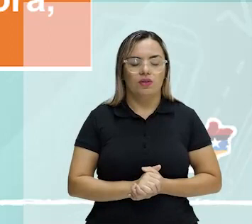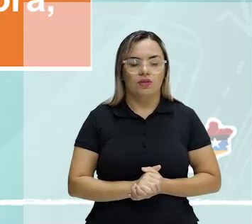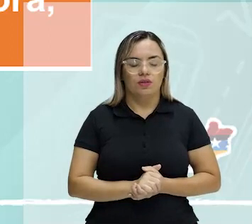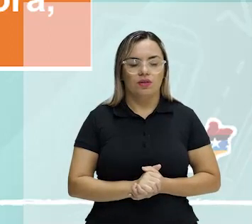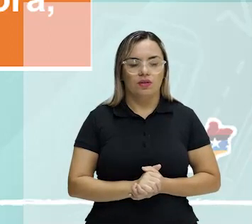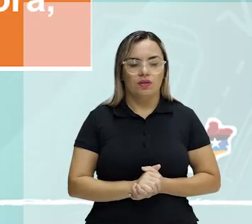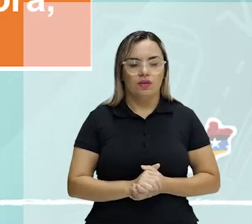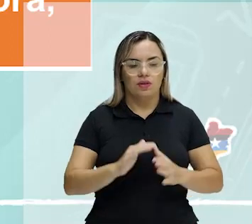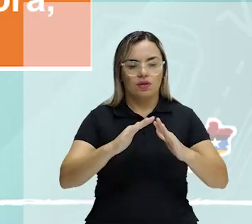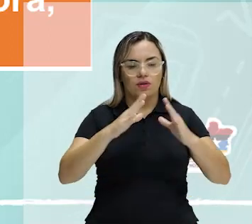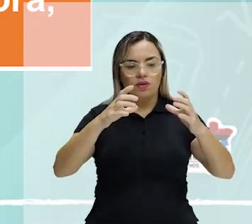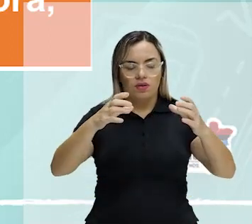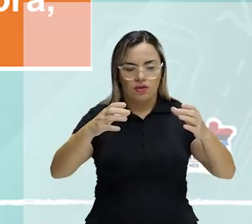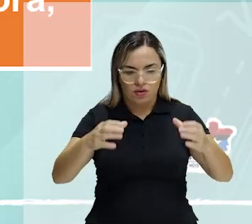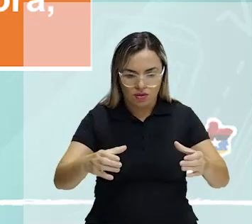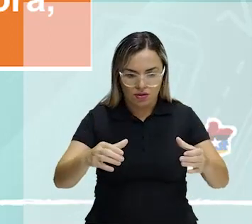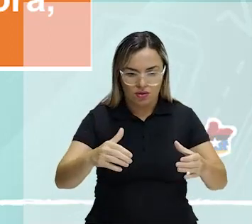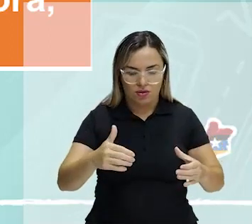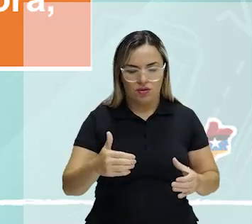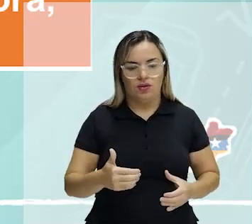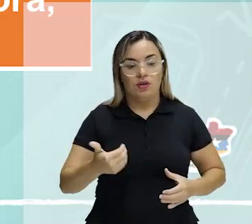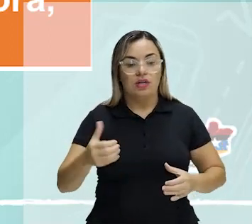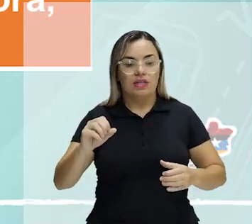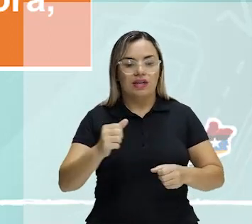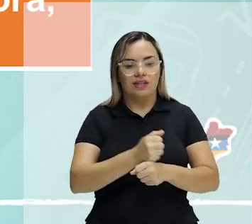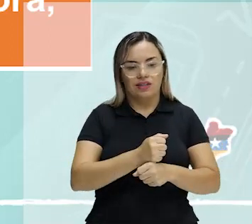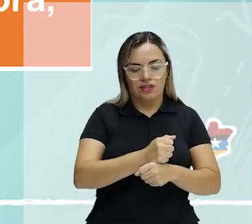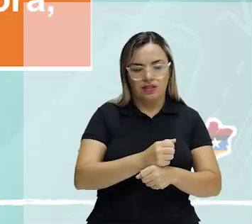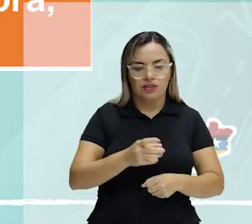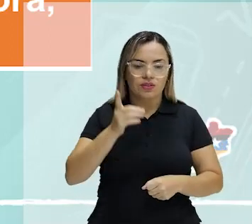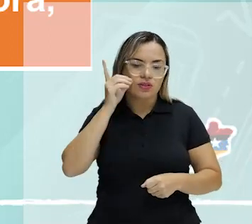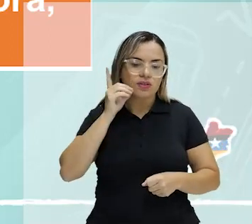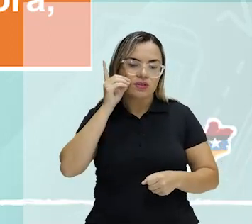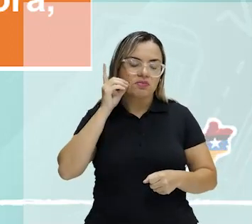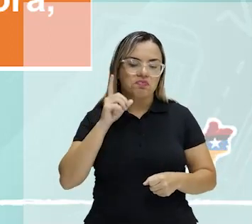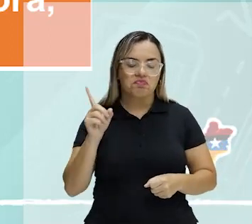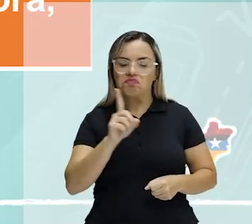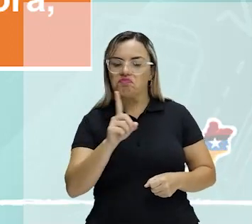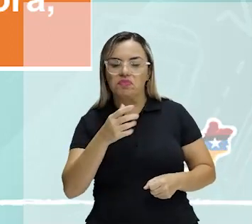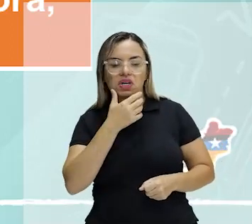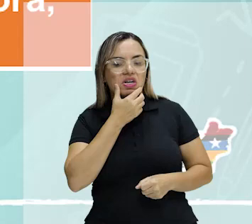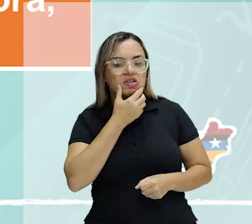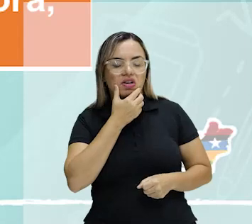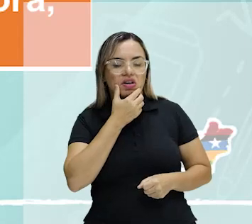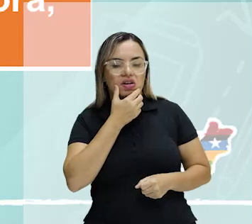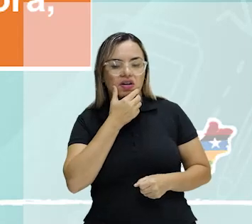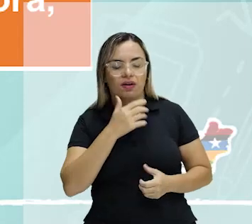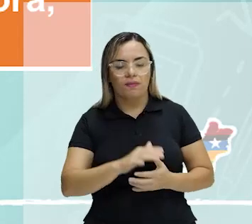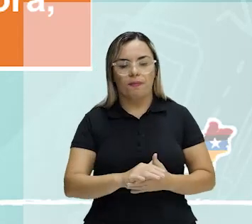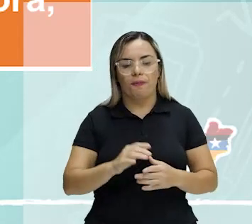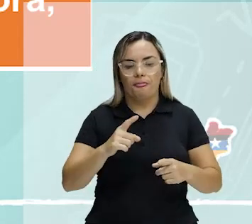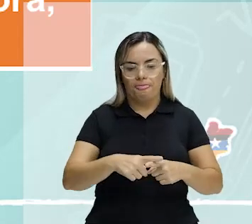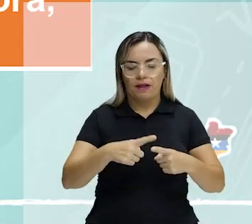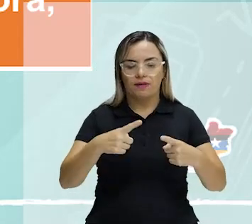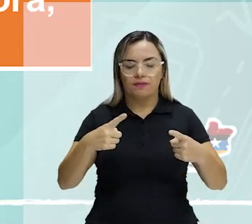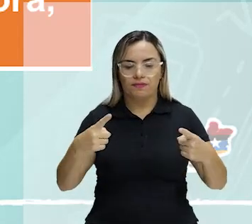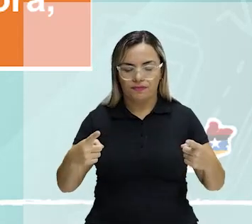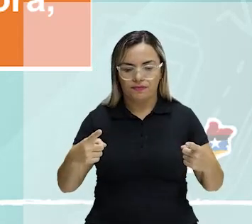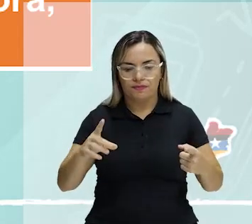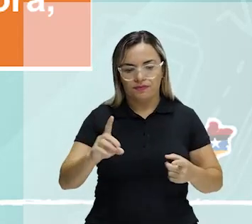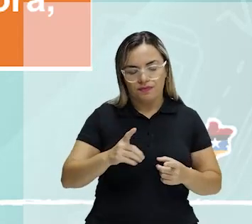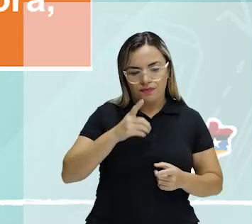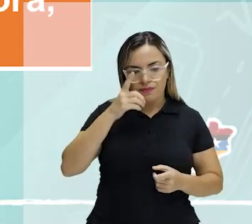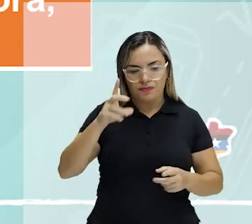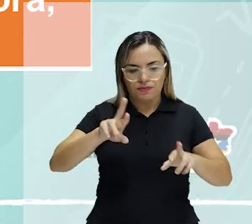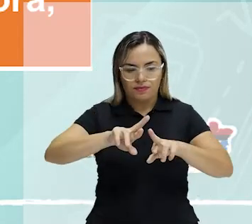não é aditiva, Cacau, mas ele pode vir no sentido de mas. Por quê? Porque a ideia é diferente. Então, é